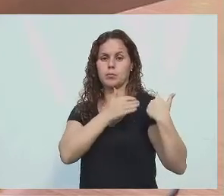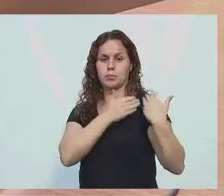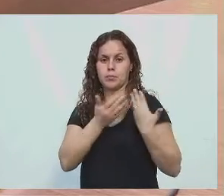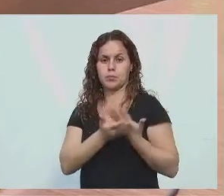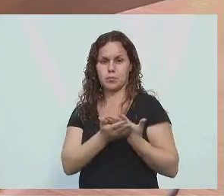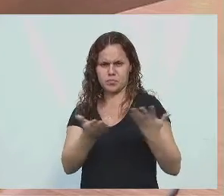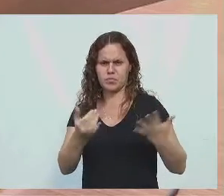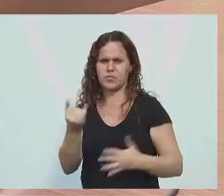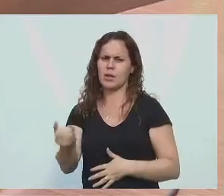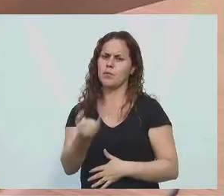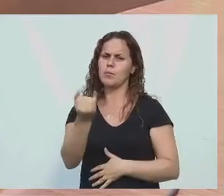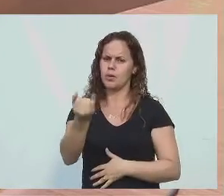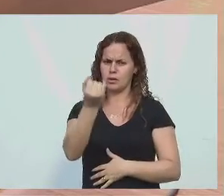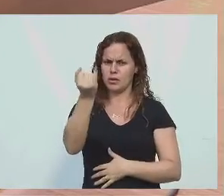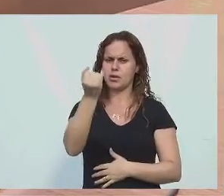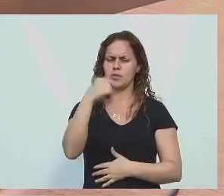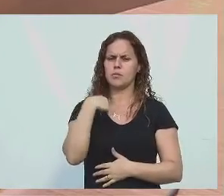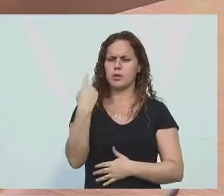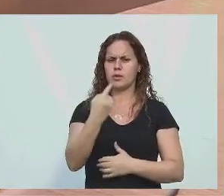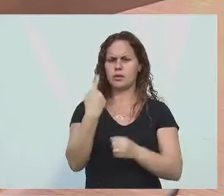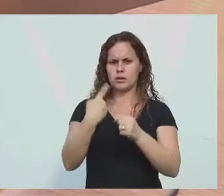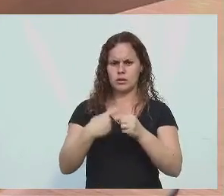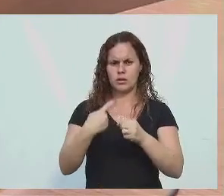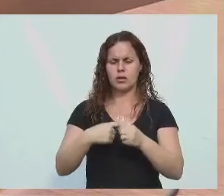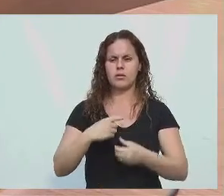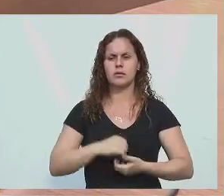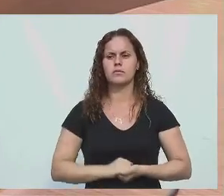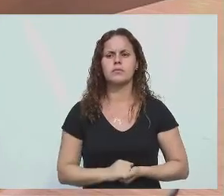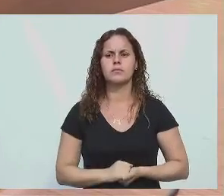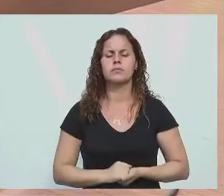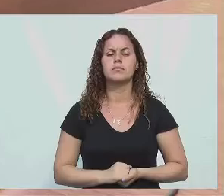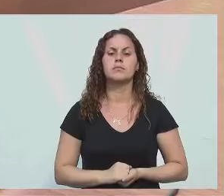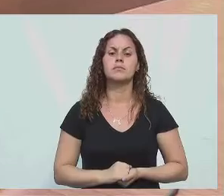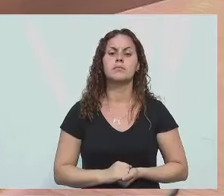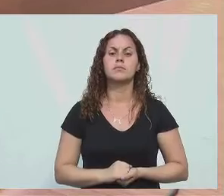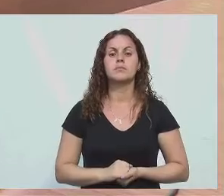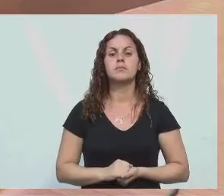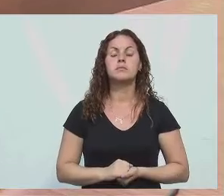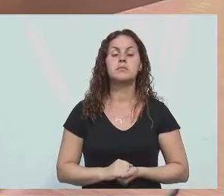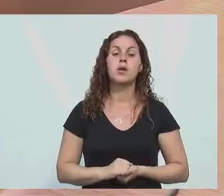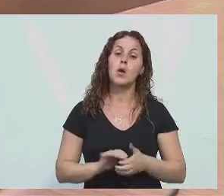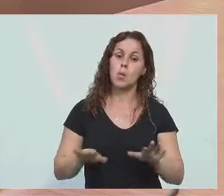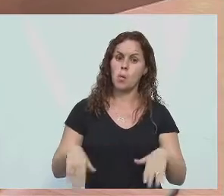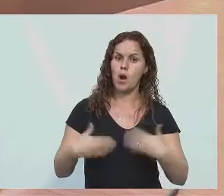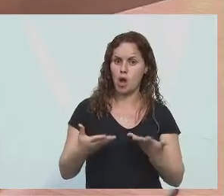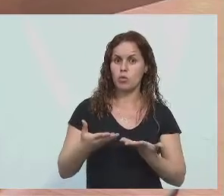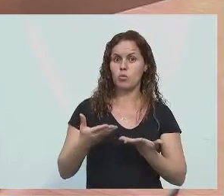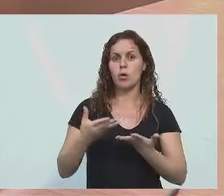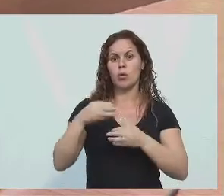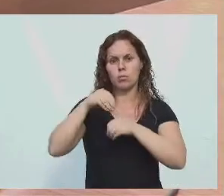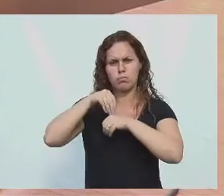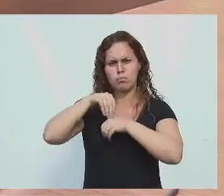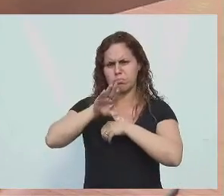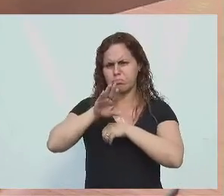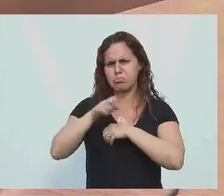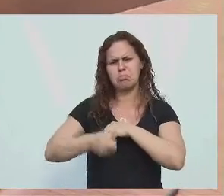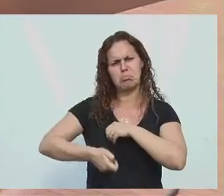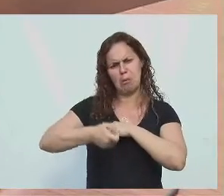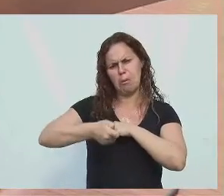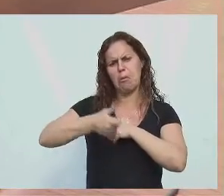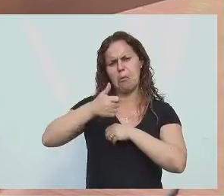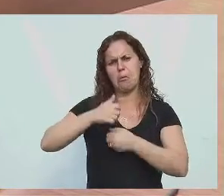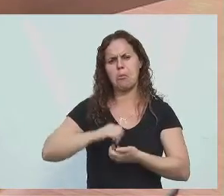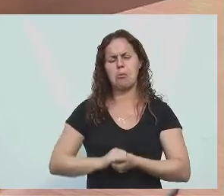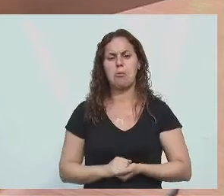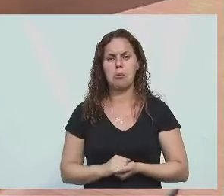extrema importância para a nossa cidade. É, geralmente, quando eu venho aqui, pouquíssimas vezes